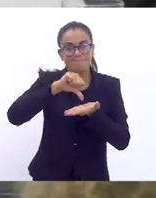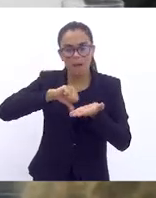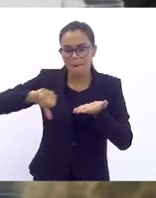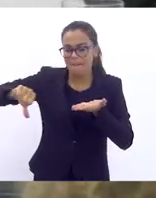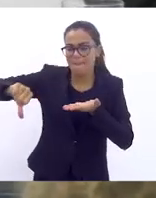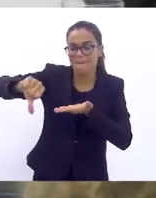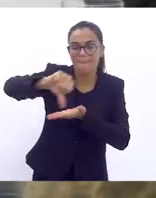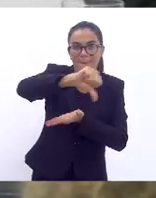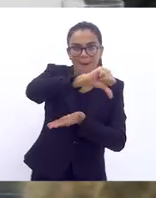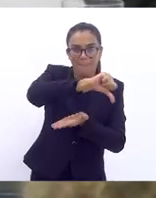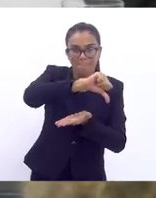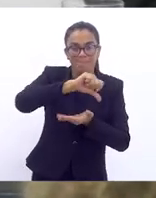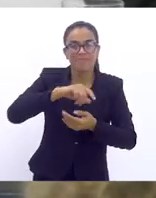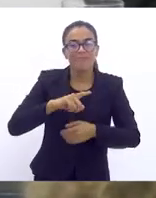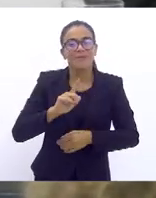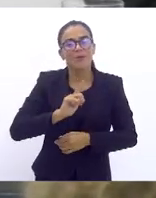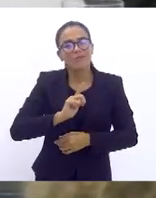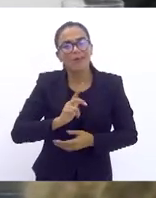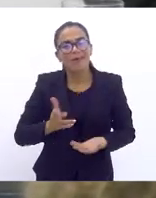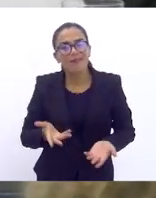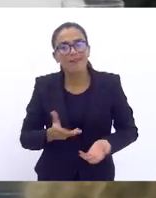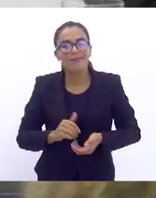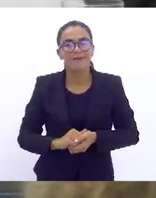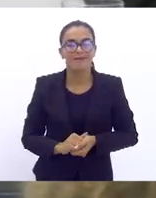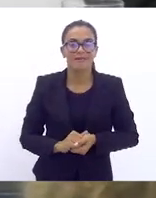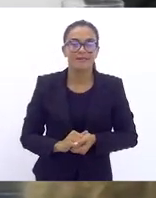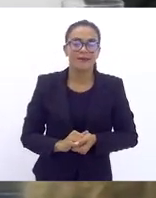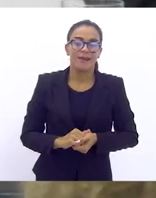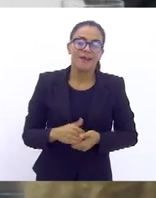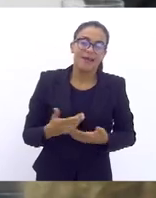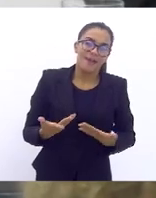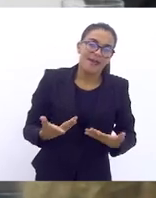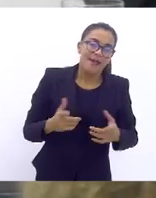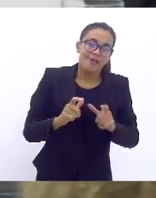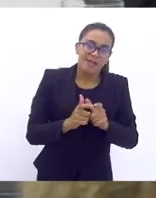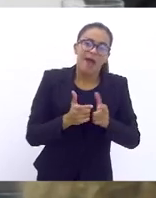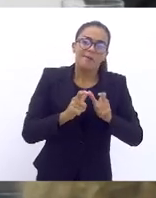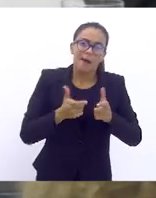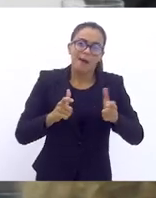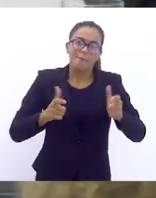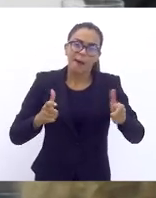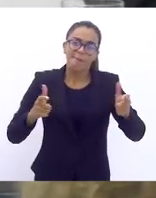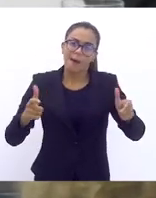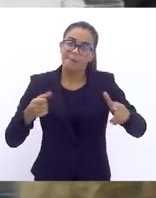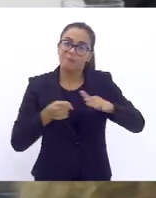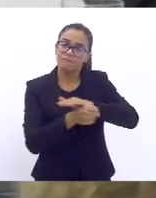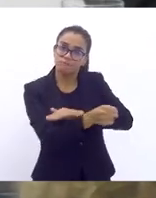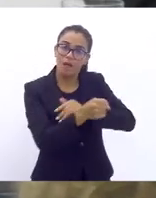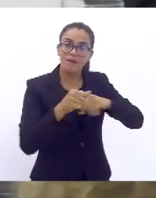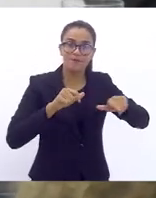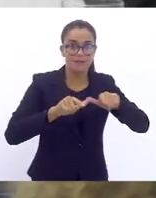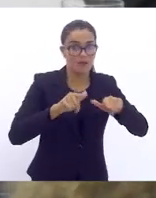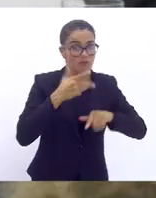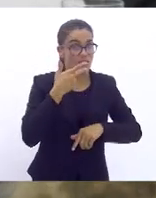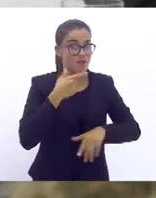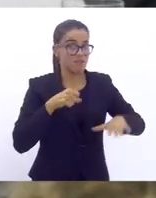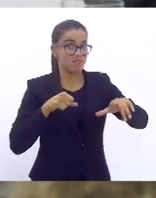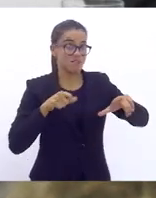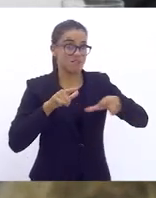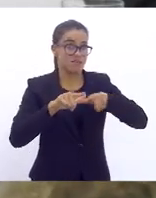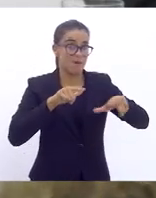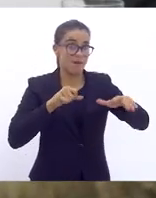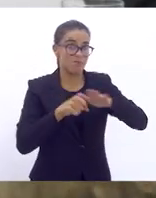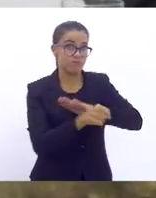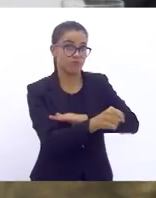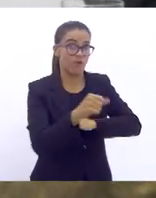Então a gente tem apesar da gente ter aumentado de empregos de forma de eu tô falando de empregos formais